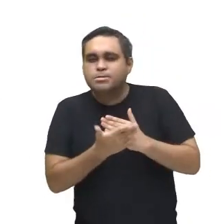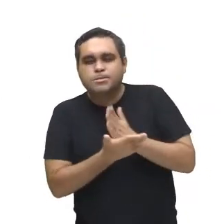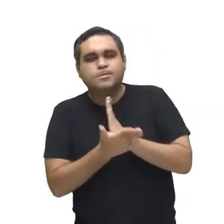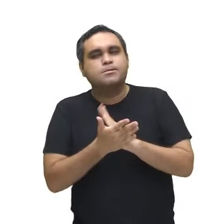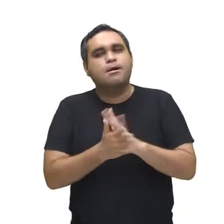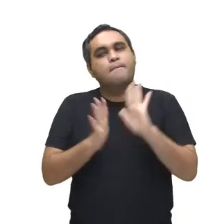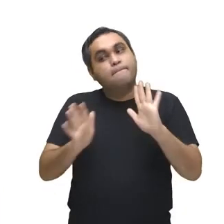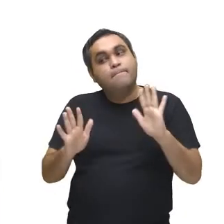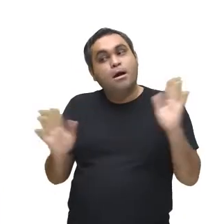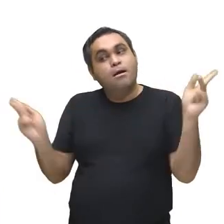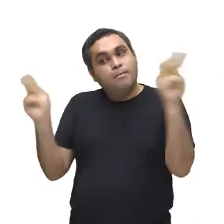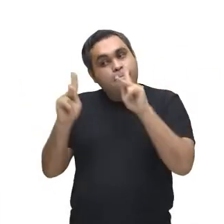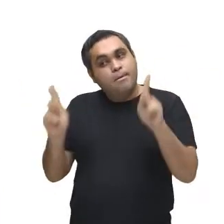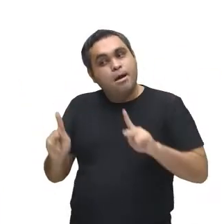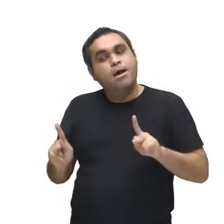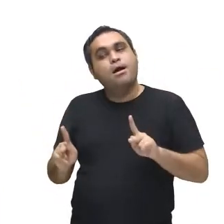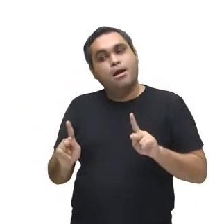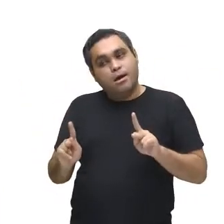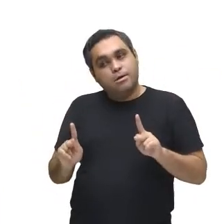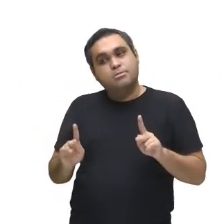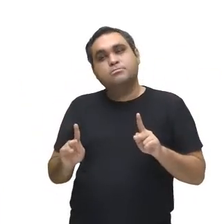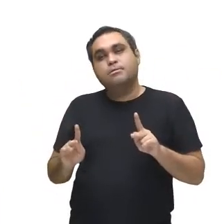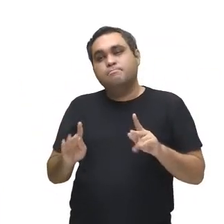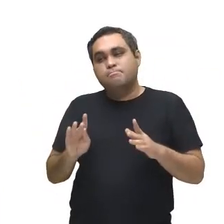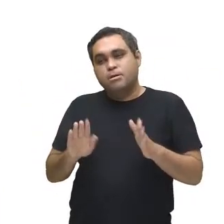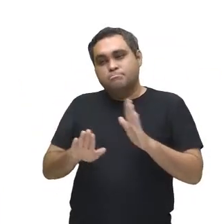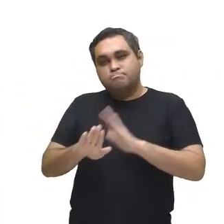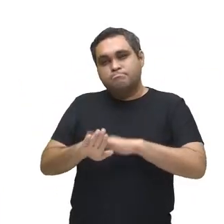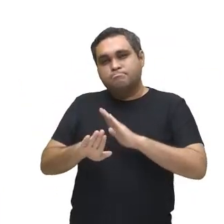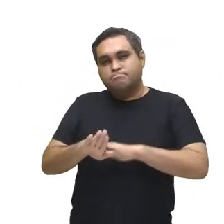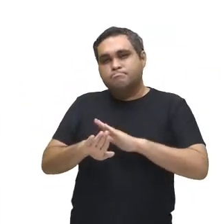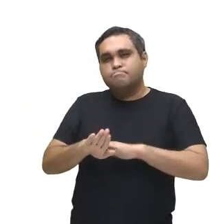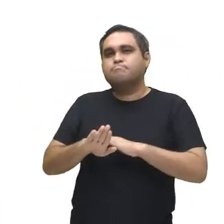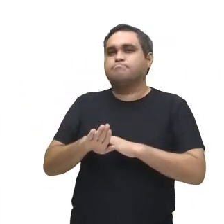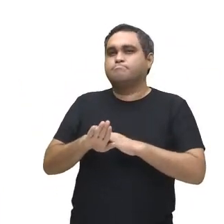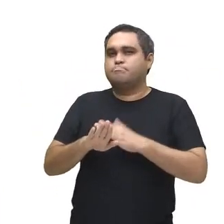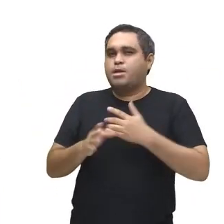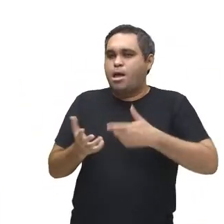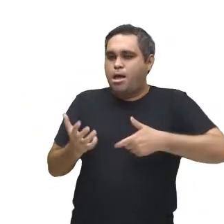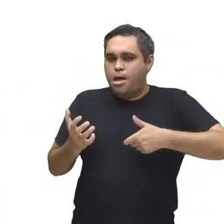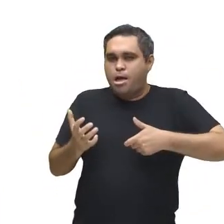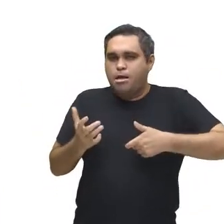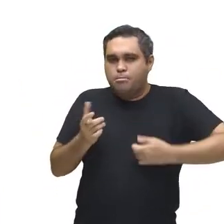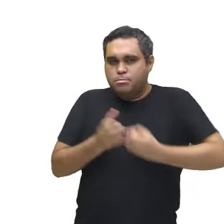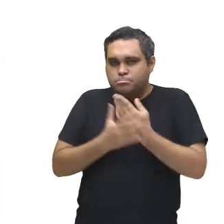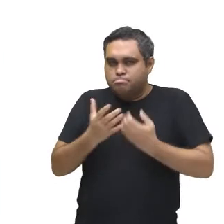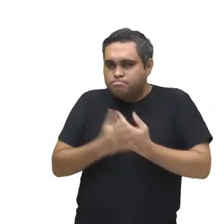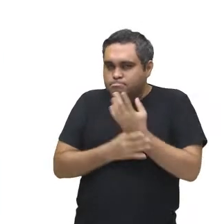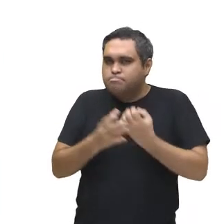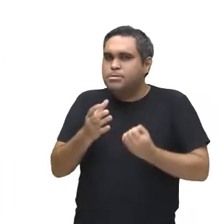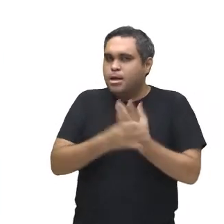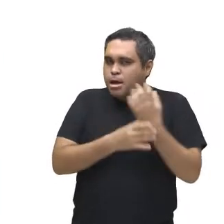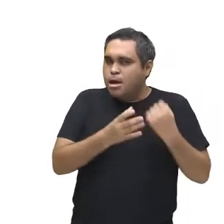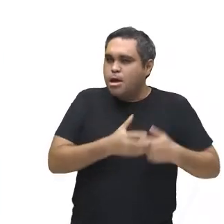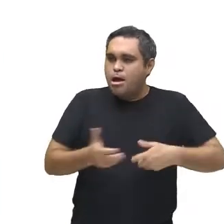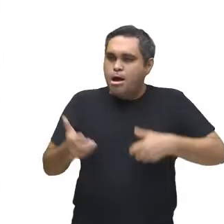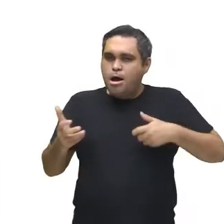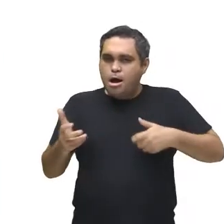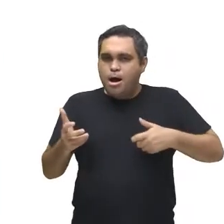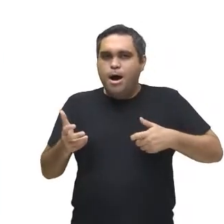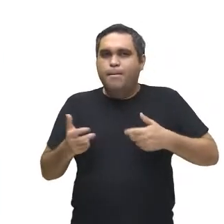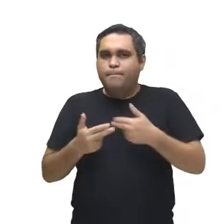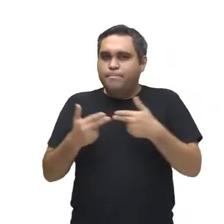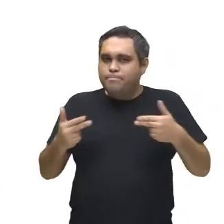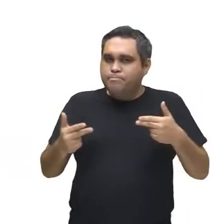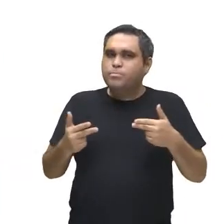estou em guerra, mas ao mesmo tempo começando a produzir armamentos pesados para um conflito que